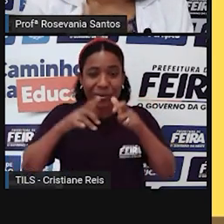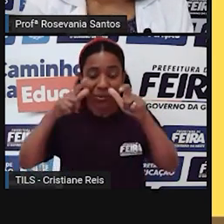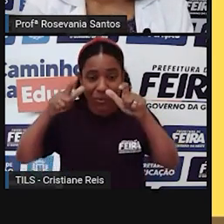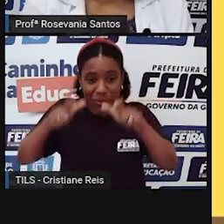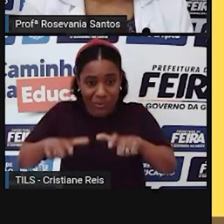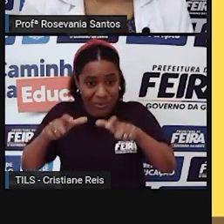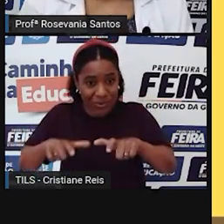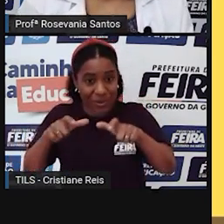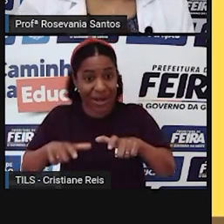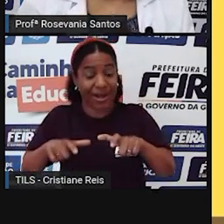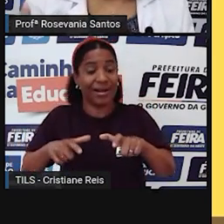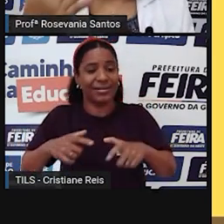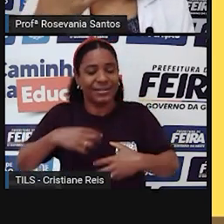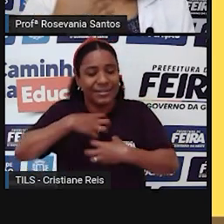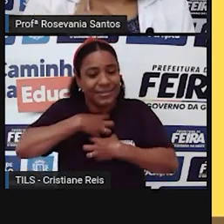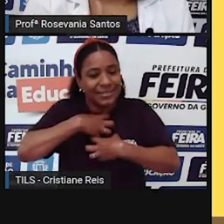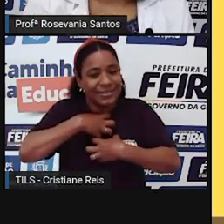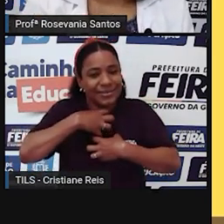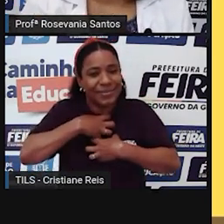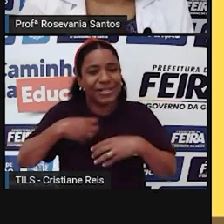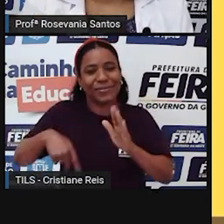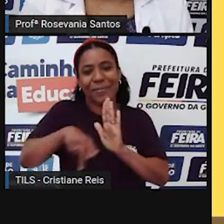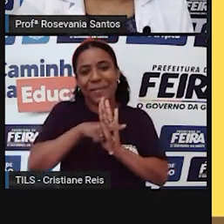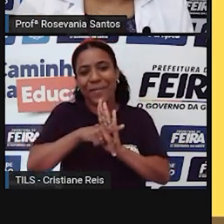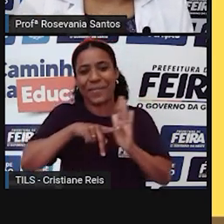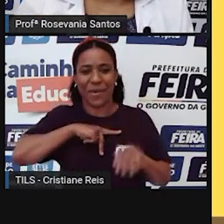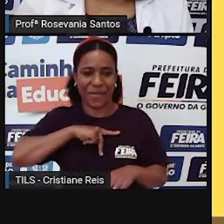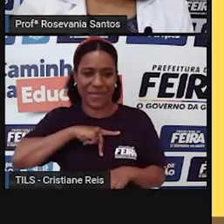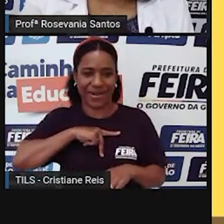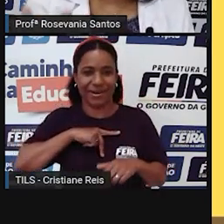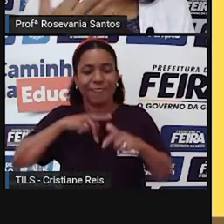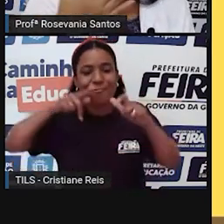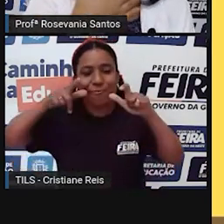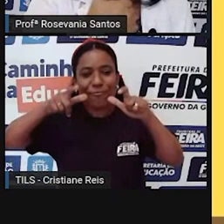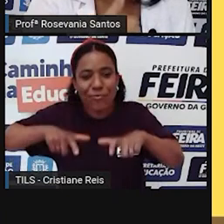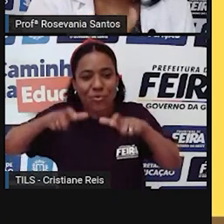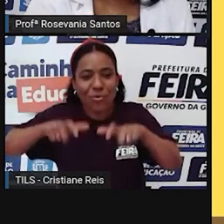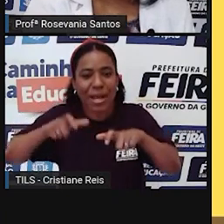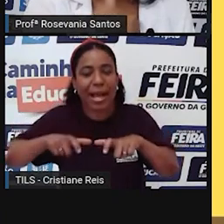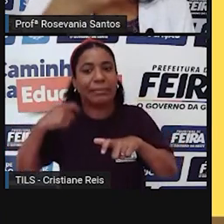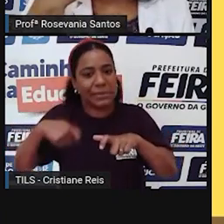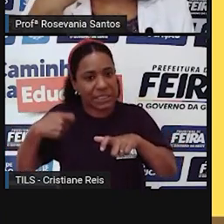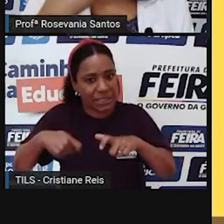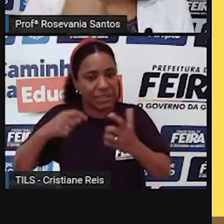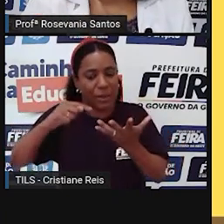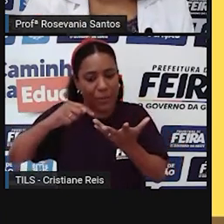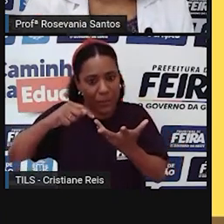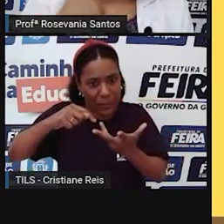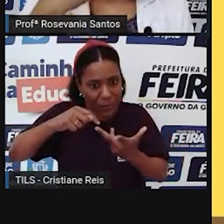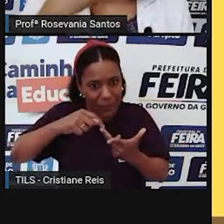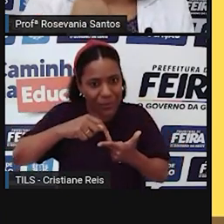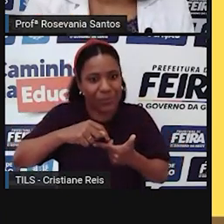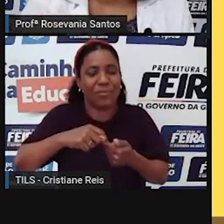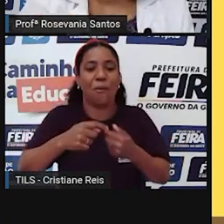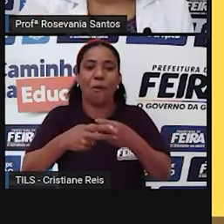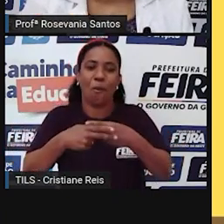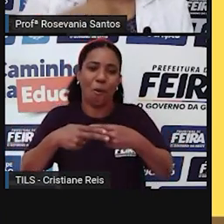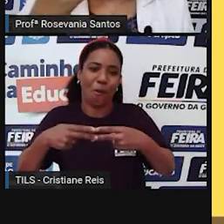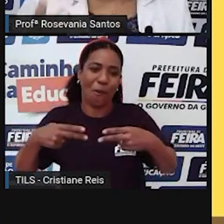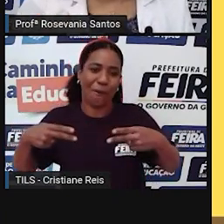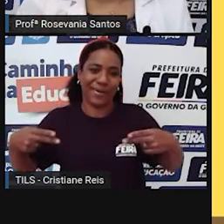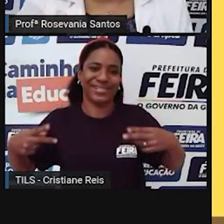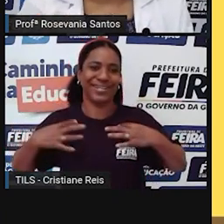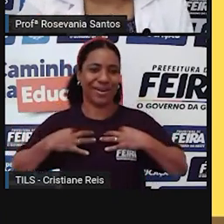do pertencimento, ele também tem função, ele tem características até de como nós vamos nos comportar,